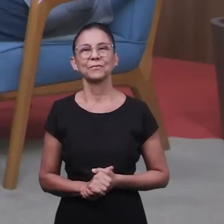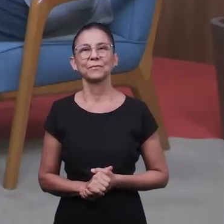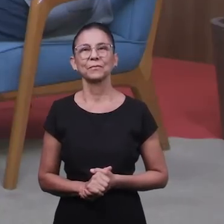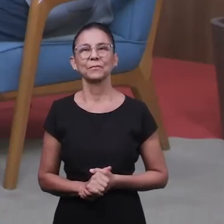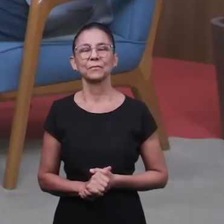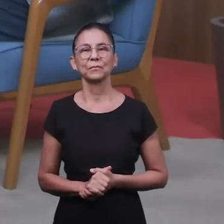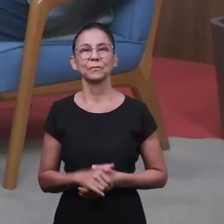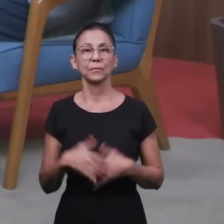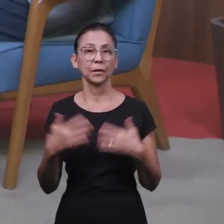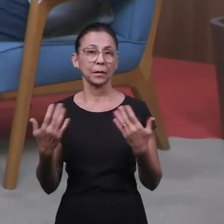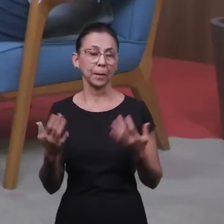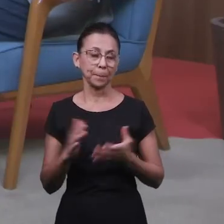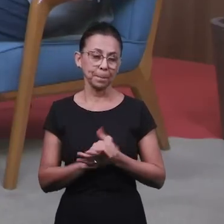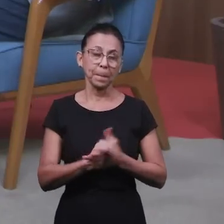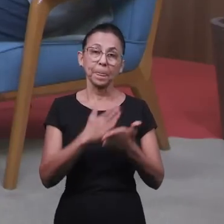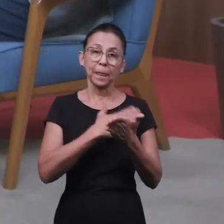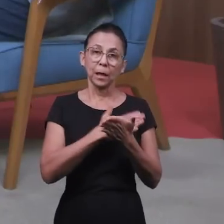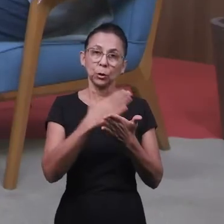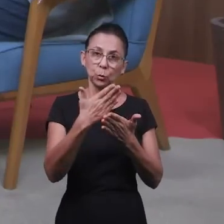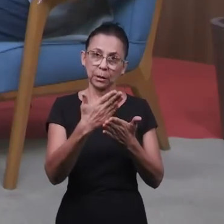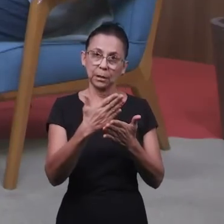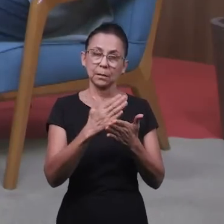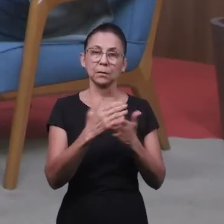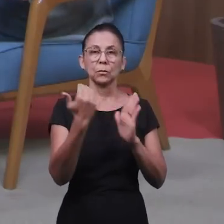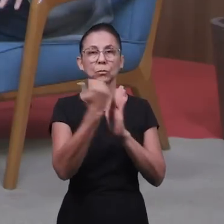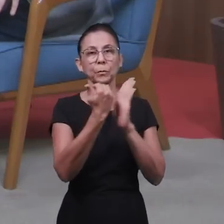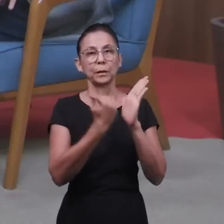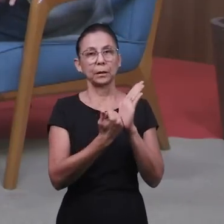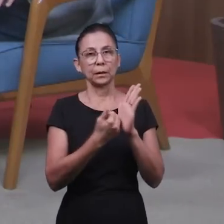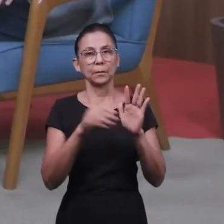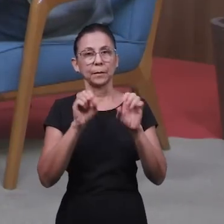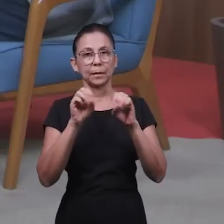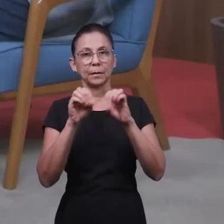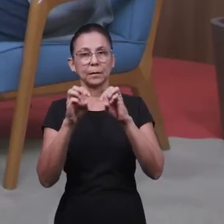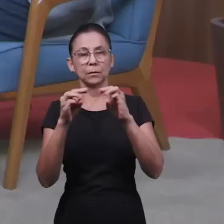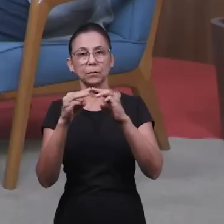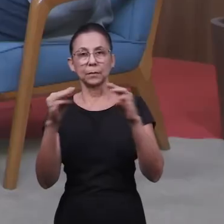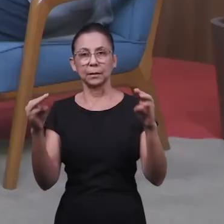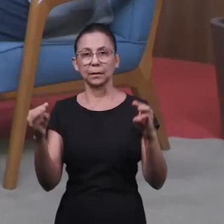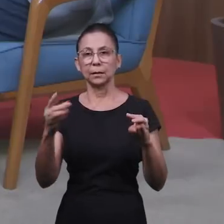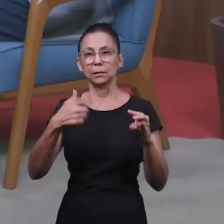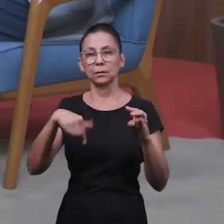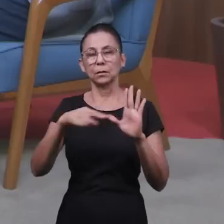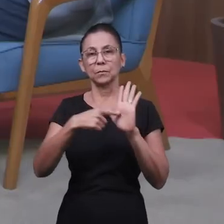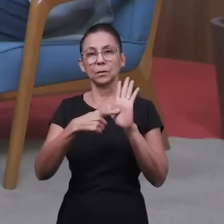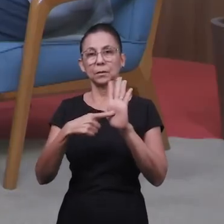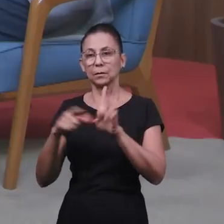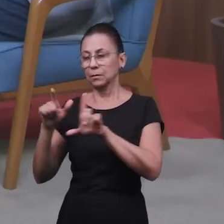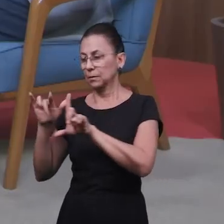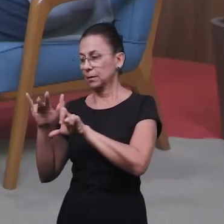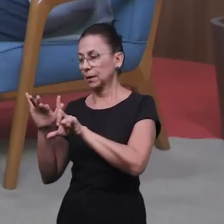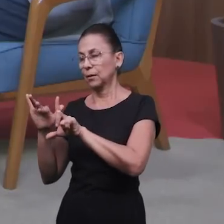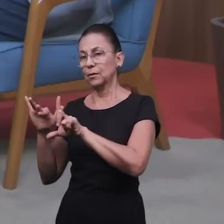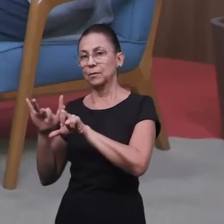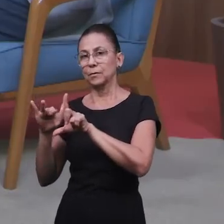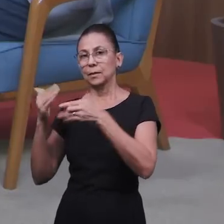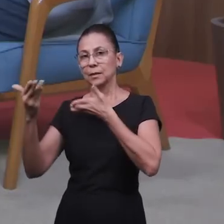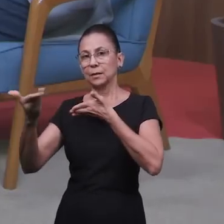Senhor. Bom, no início do programa, no início do quadro Lições do Manaim, a gente mostrou aqui um QR Code para